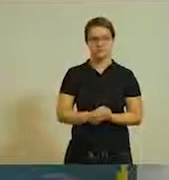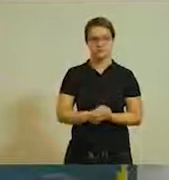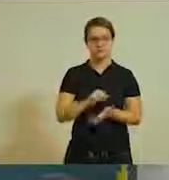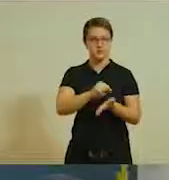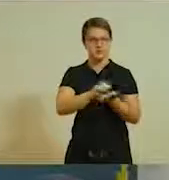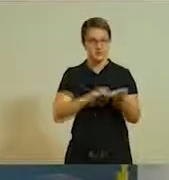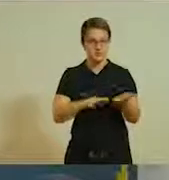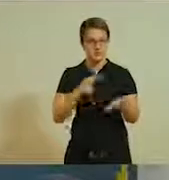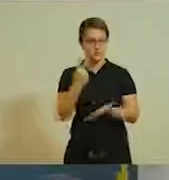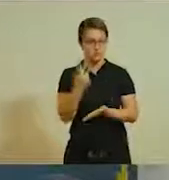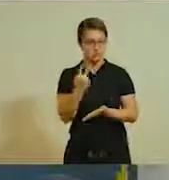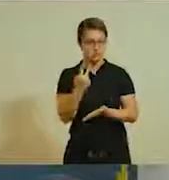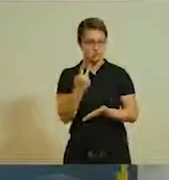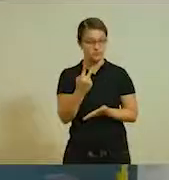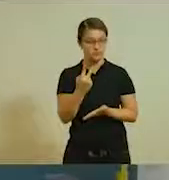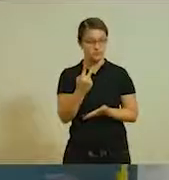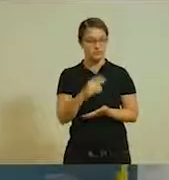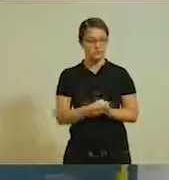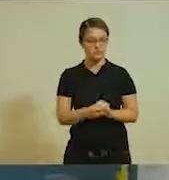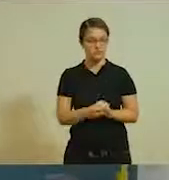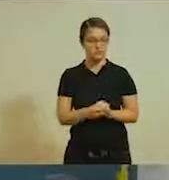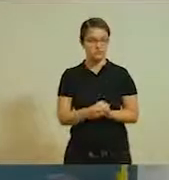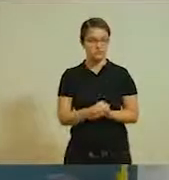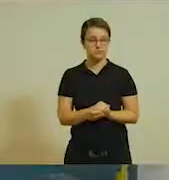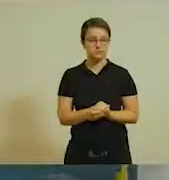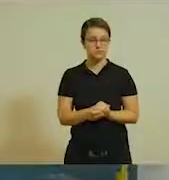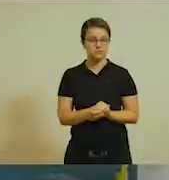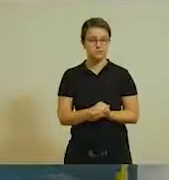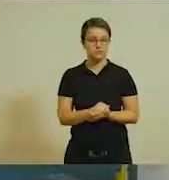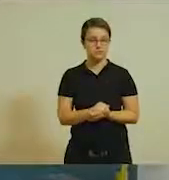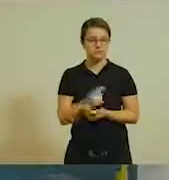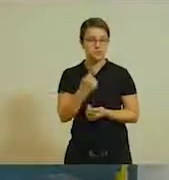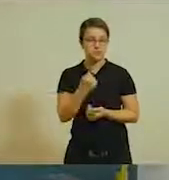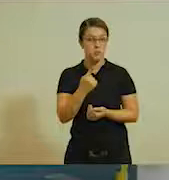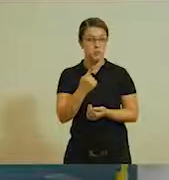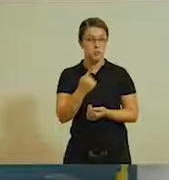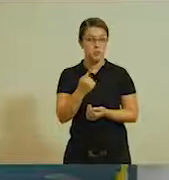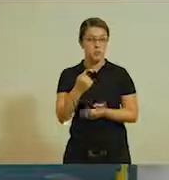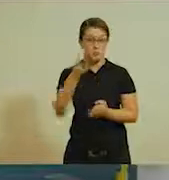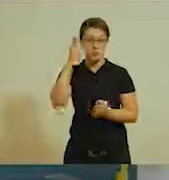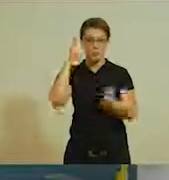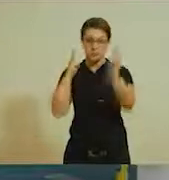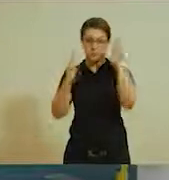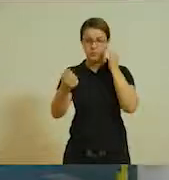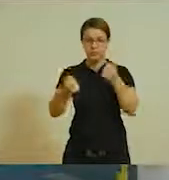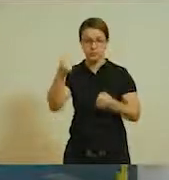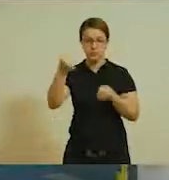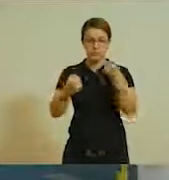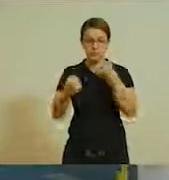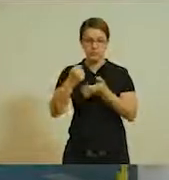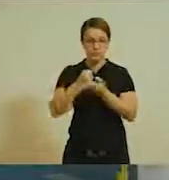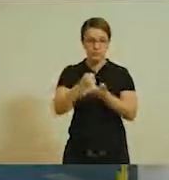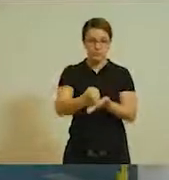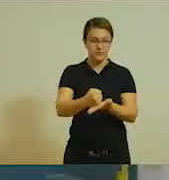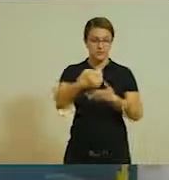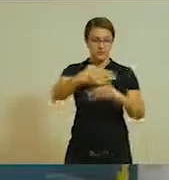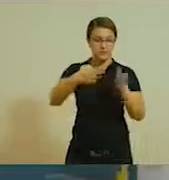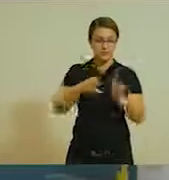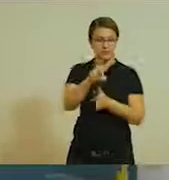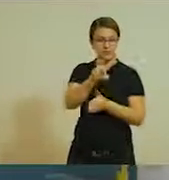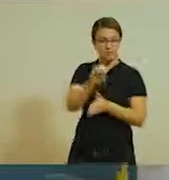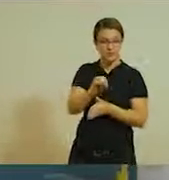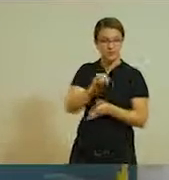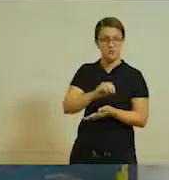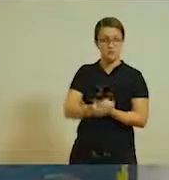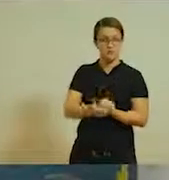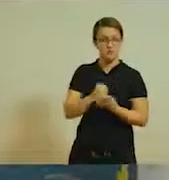No exercício 2 da atividade número 1 ainda, vocês vão ler. Um caminhão saiu para fazer entregas com 50